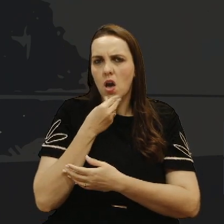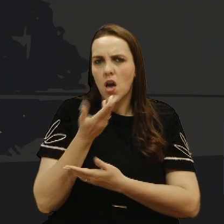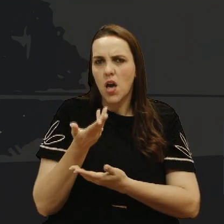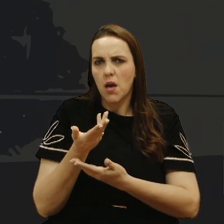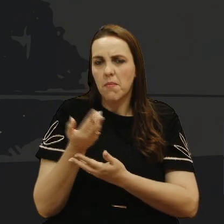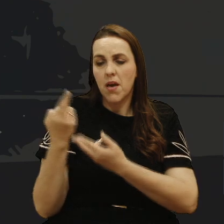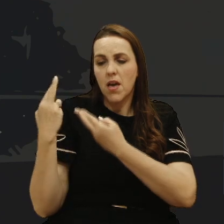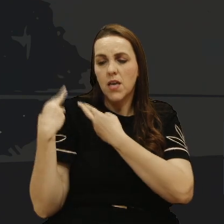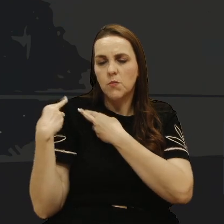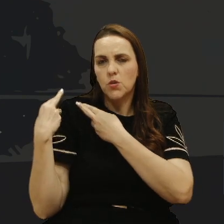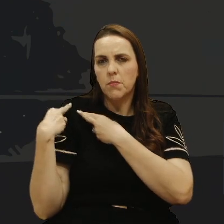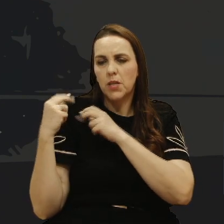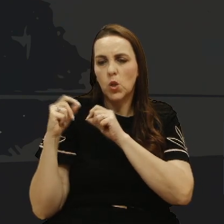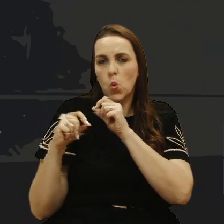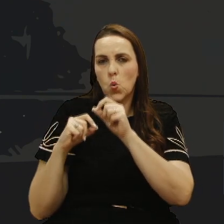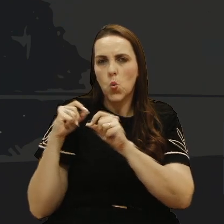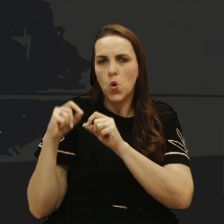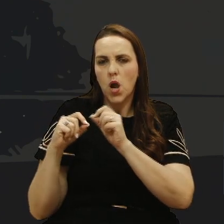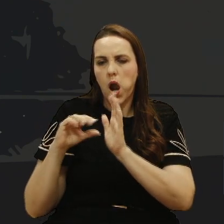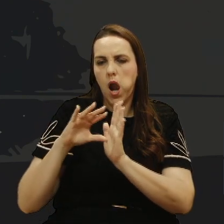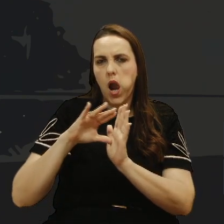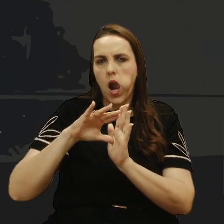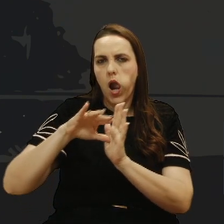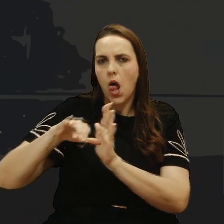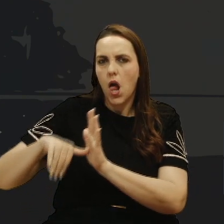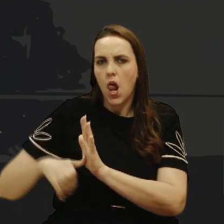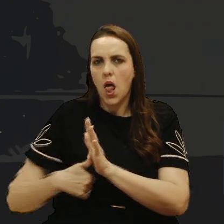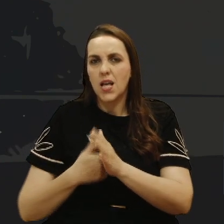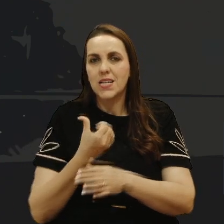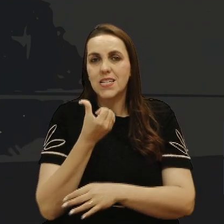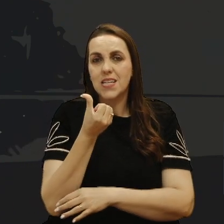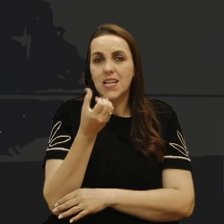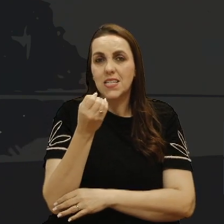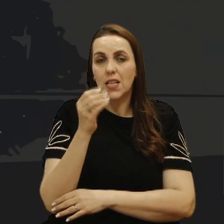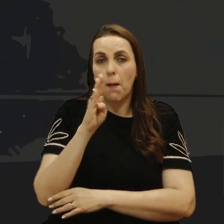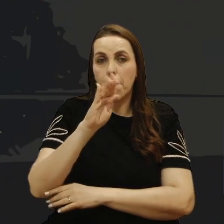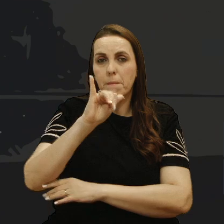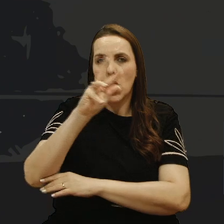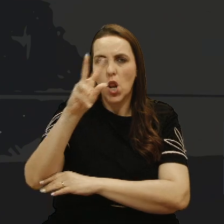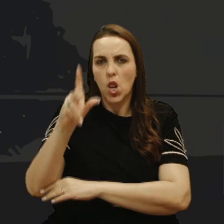por um rombo de 60 bilhões